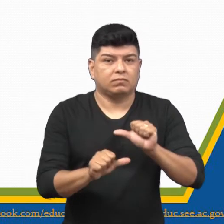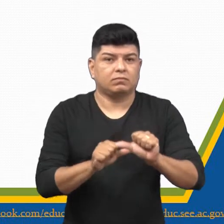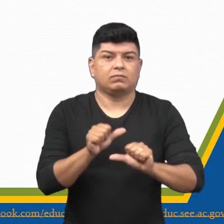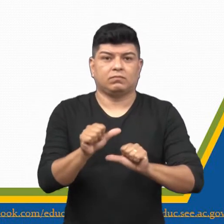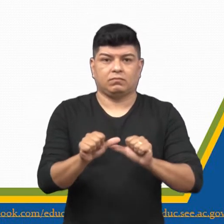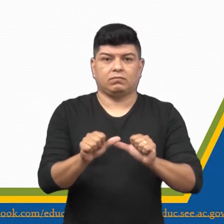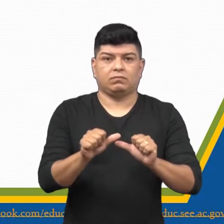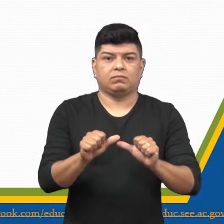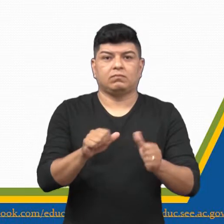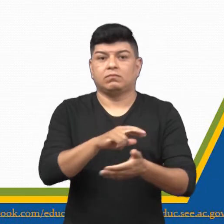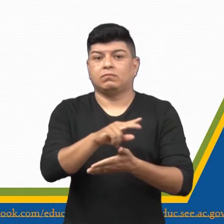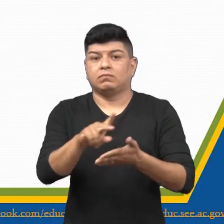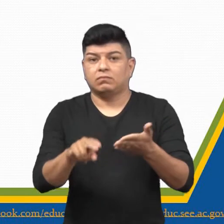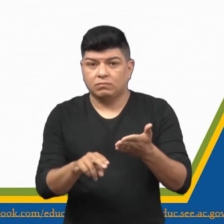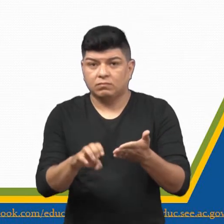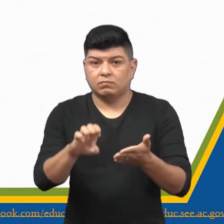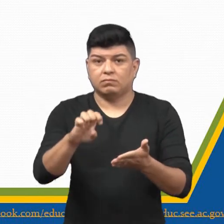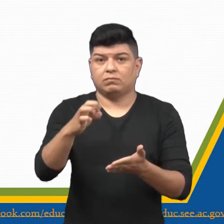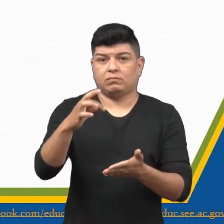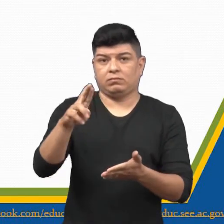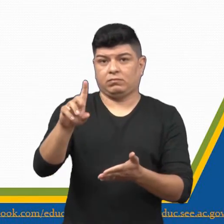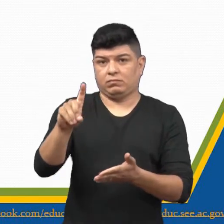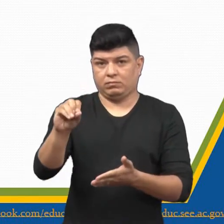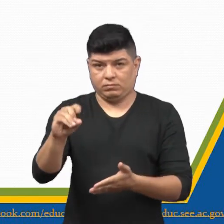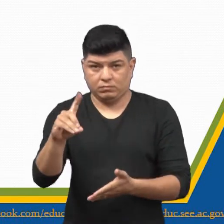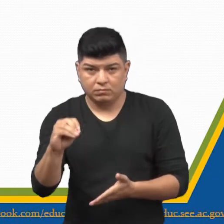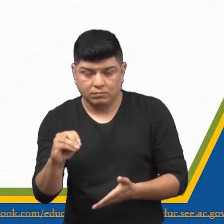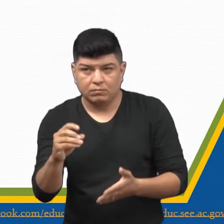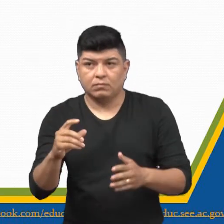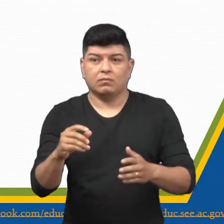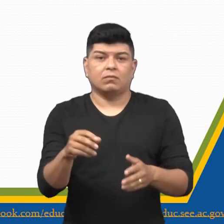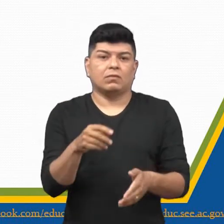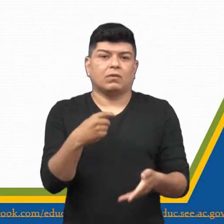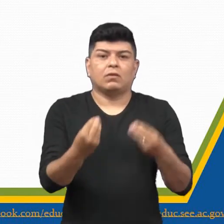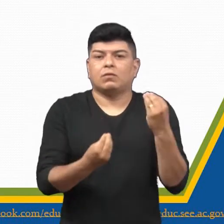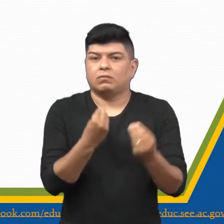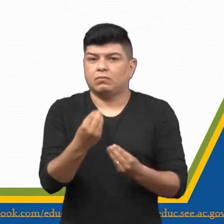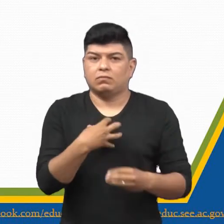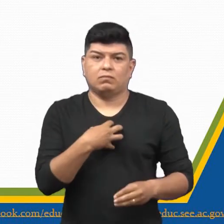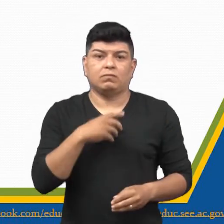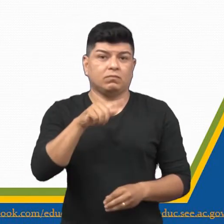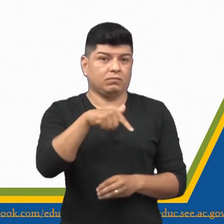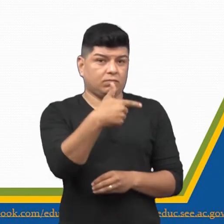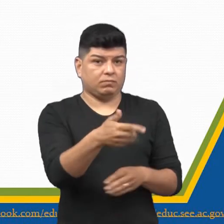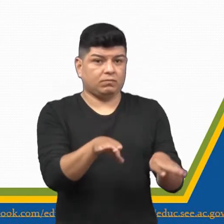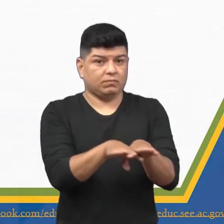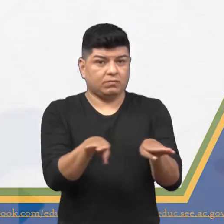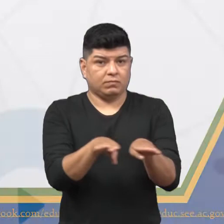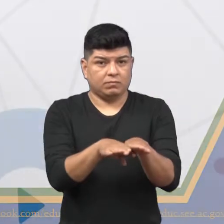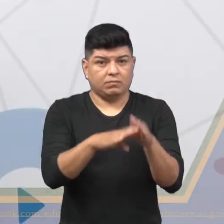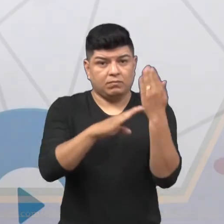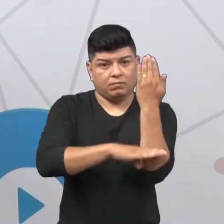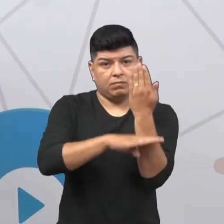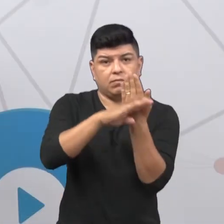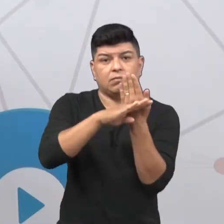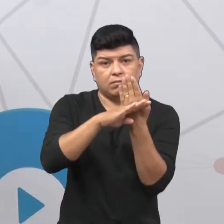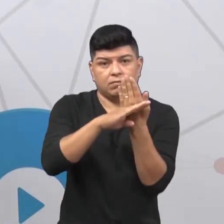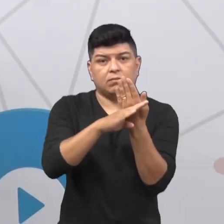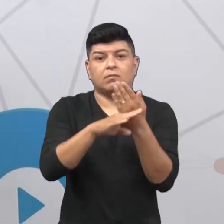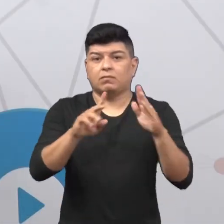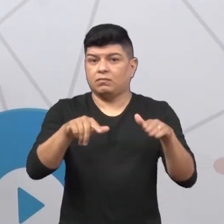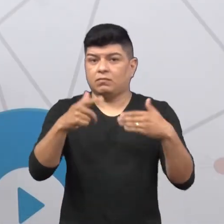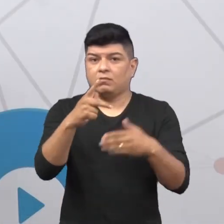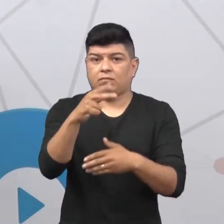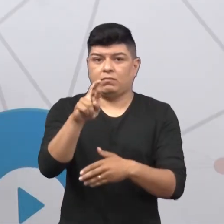uma das variáveis de estado e observar o comportamento das outras. Ou seja, temperatura, pressão